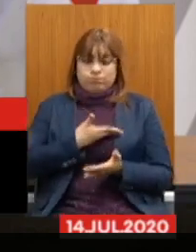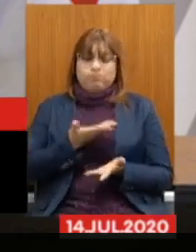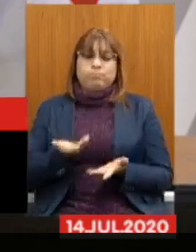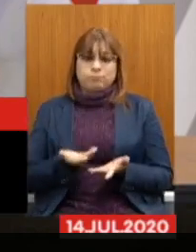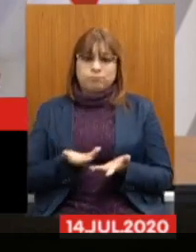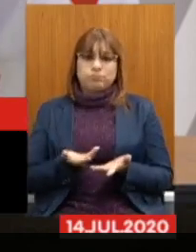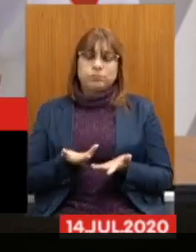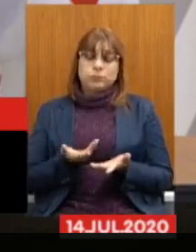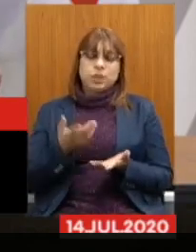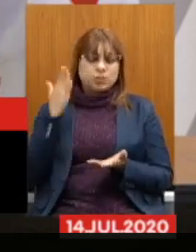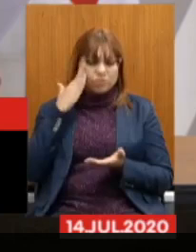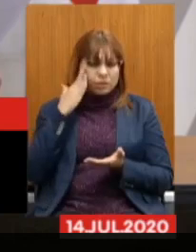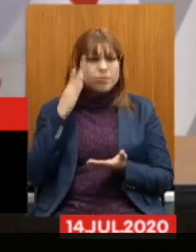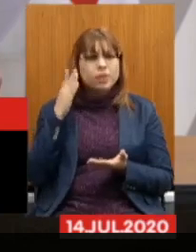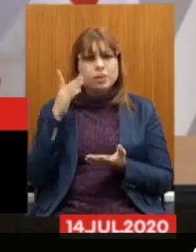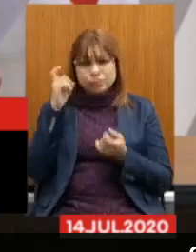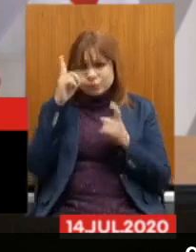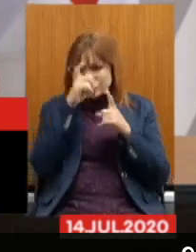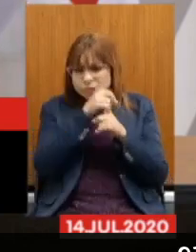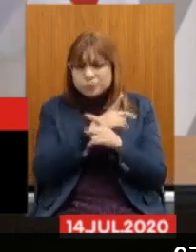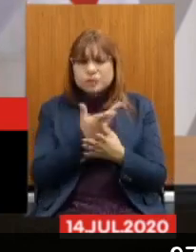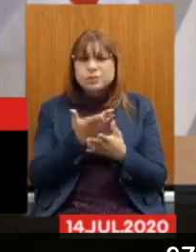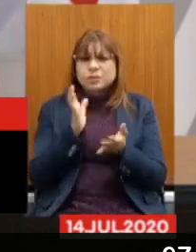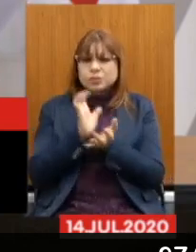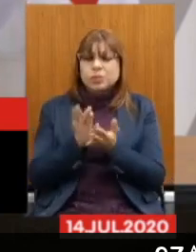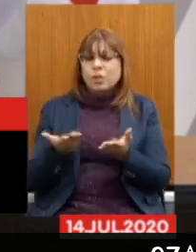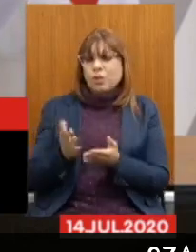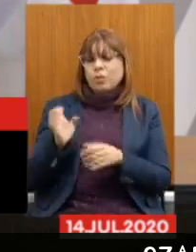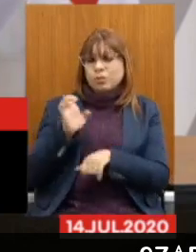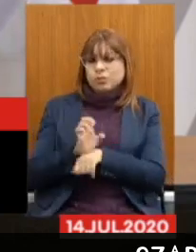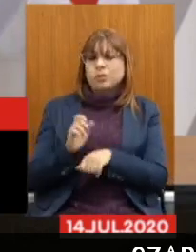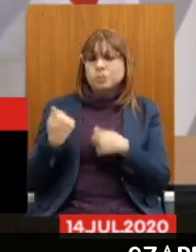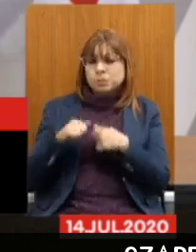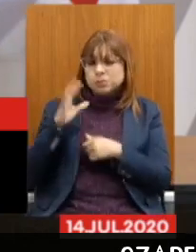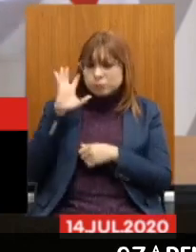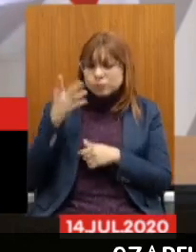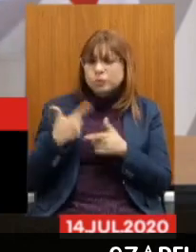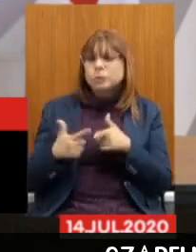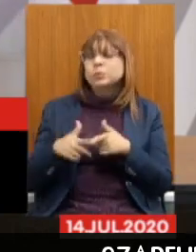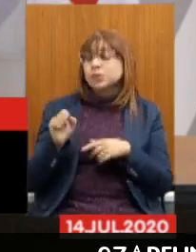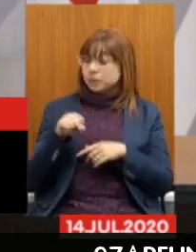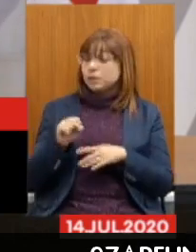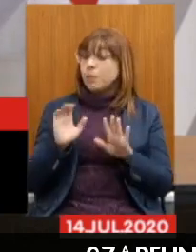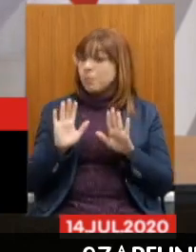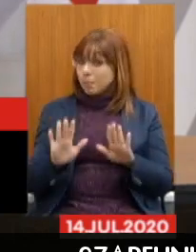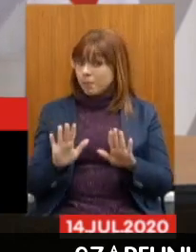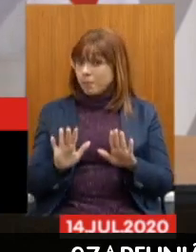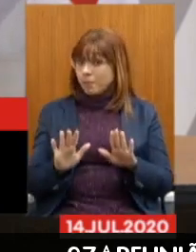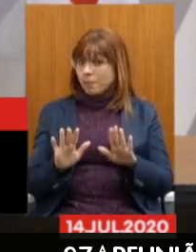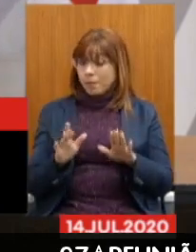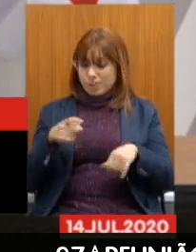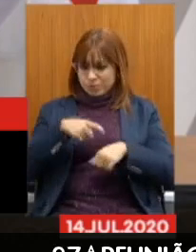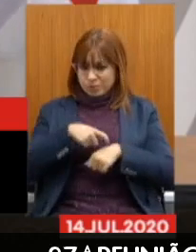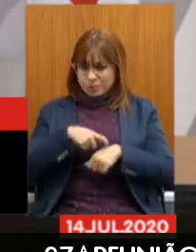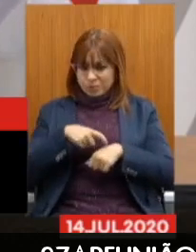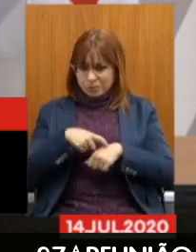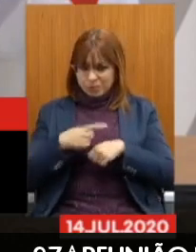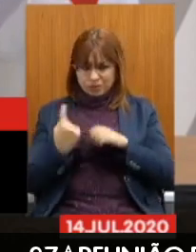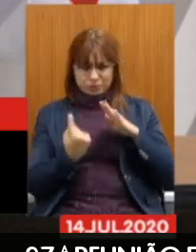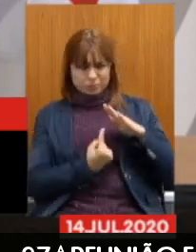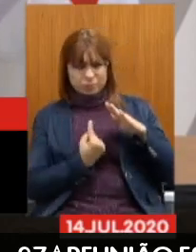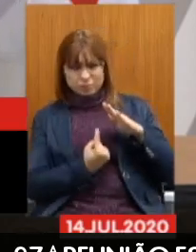financeira do estado é delicada e difícil, e para ela devemos buscar soluções. Mas não pode ser nesse momento de isolamento